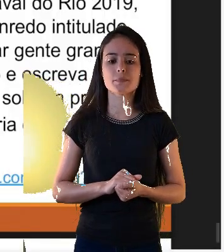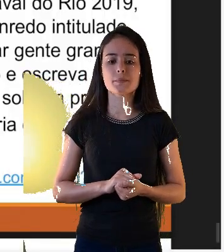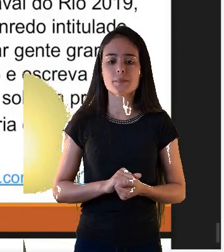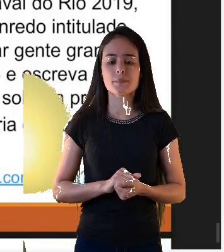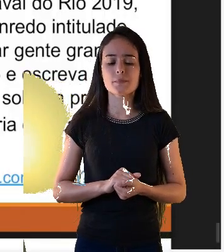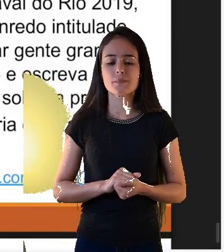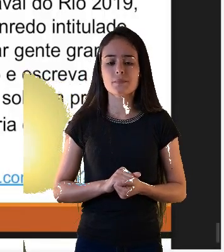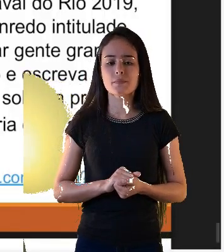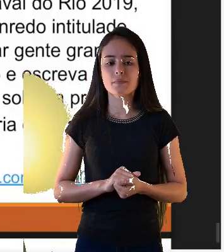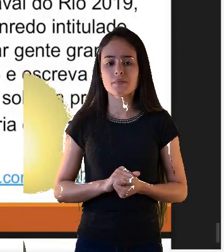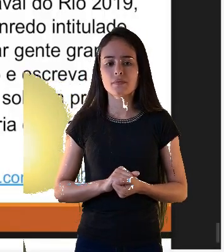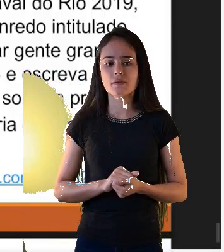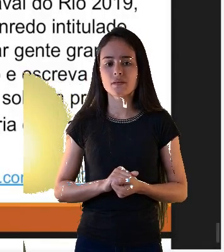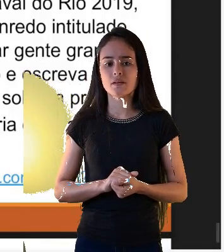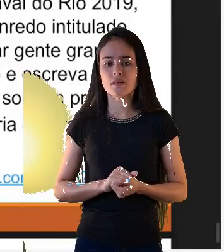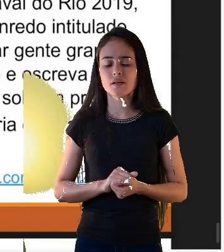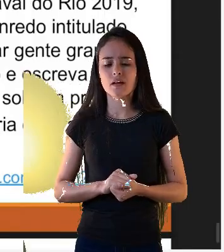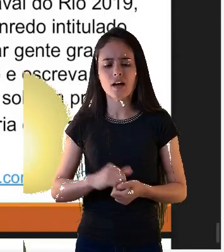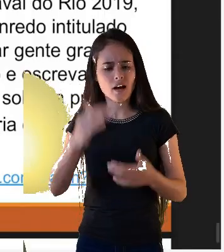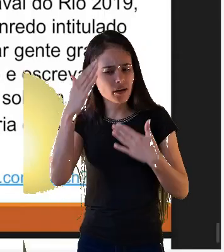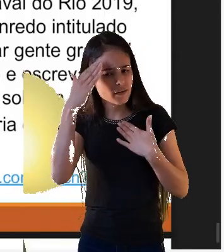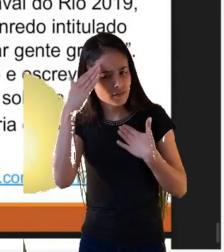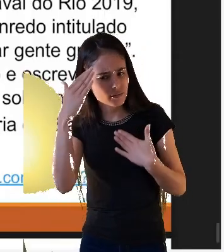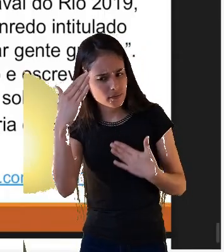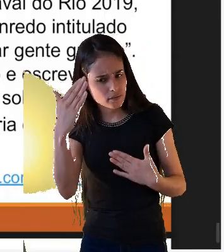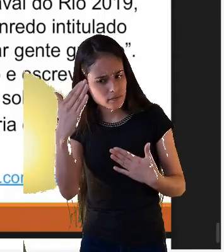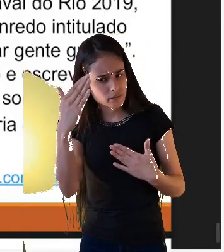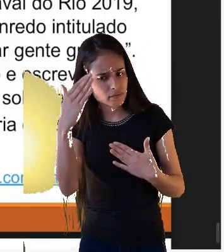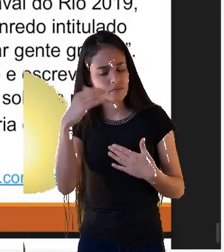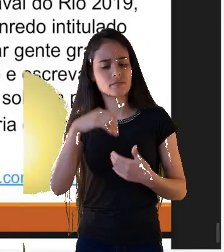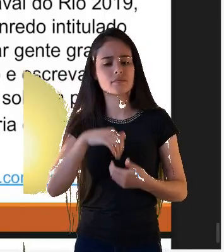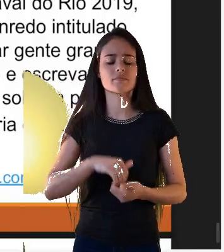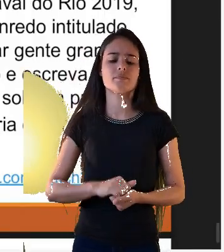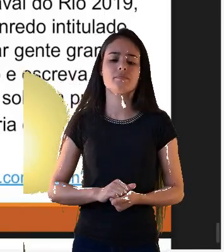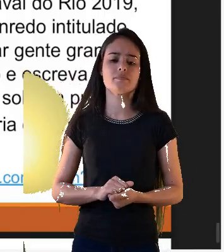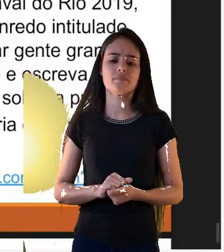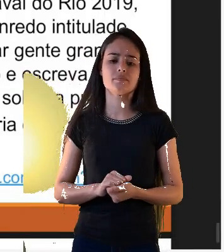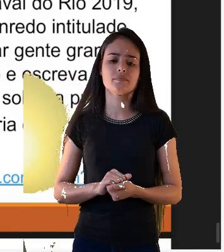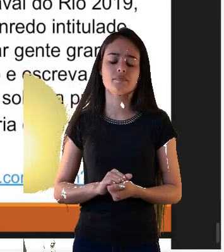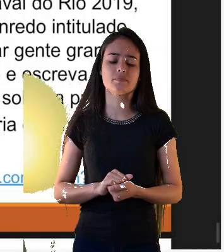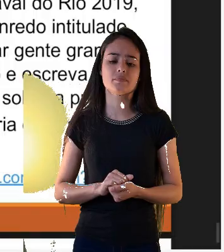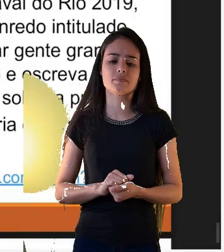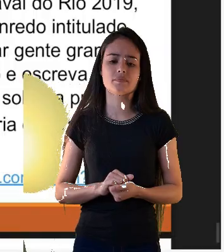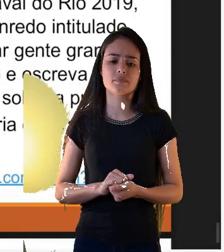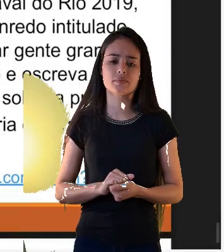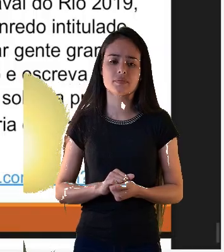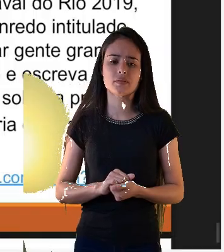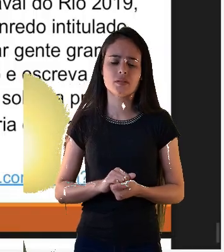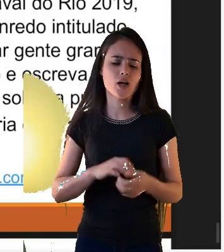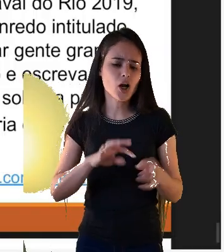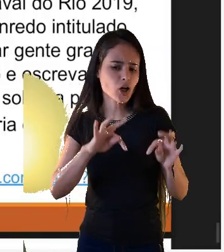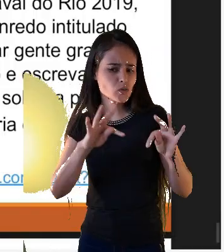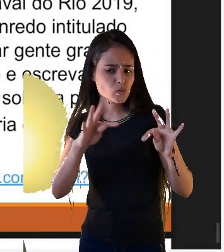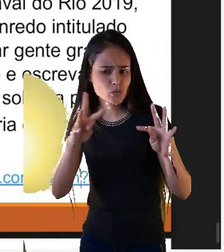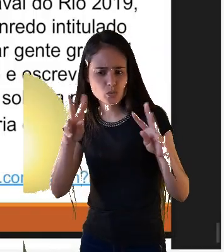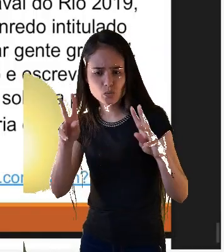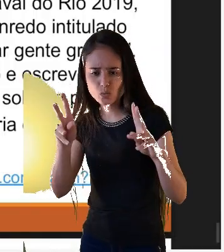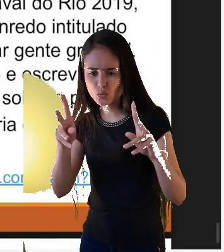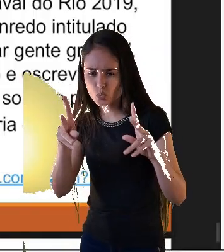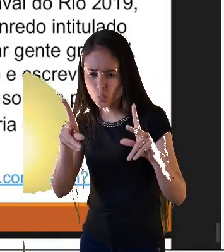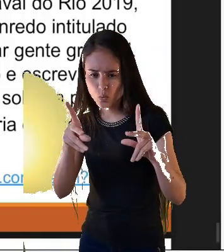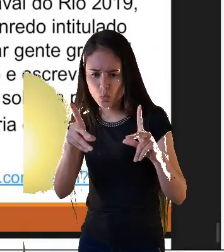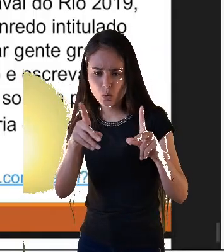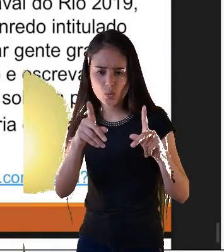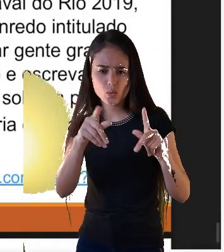a todo mundo que está participando dessa aula, Gostaria de agradecer também